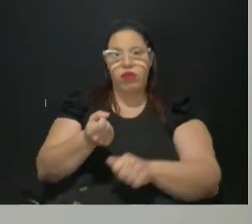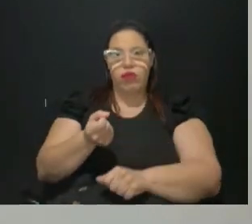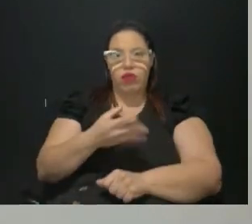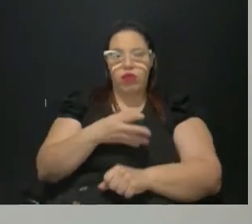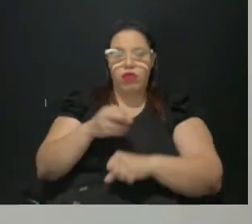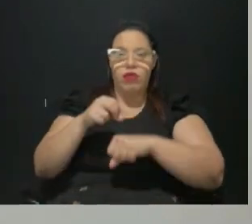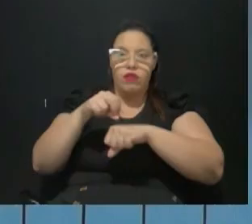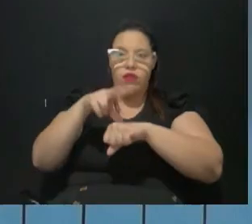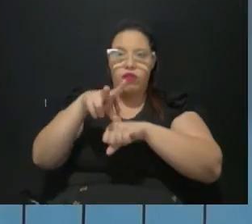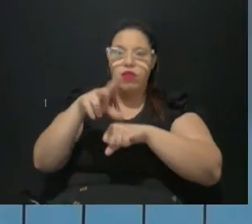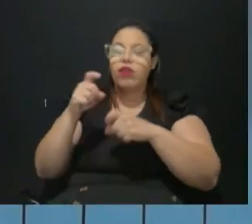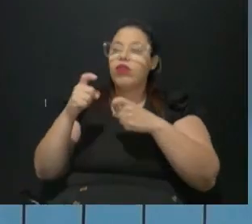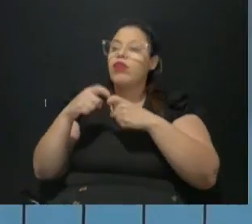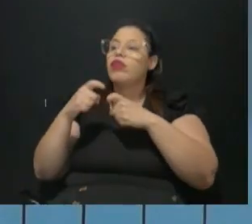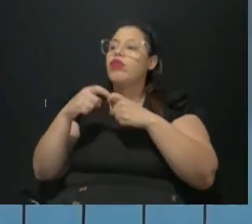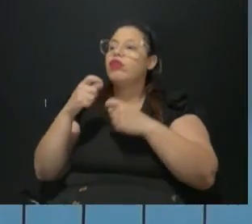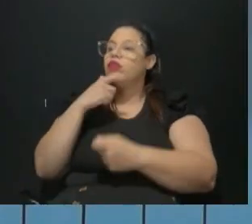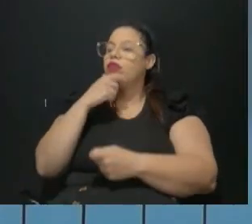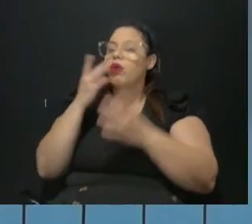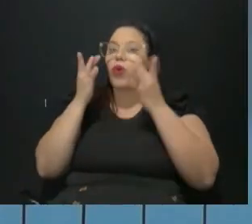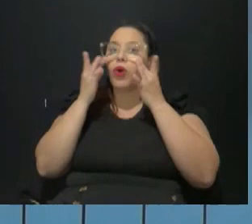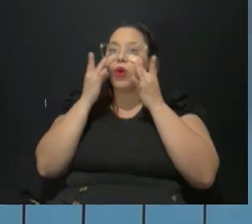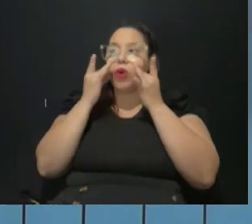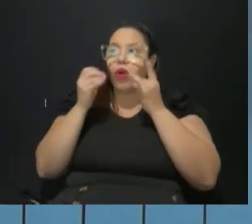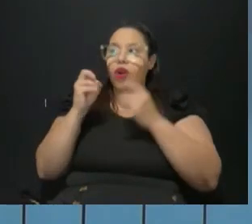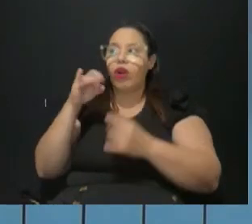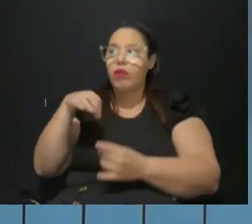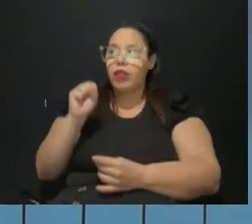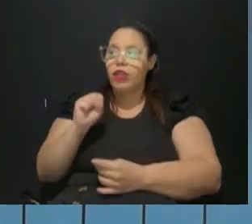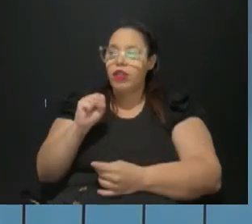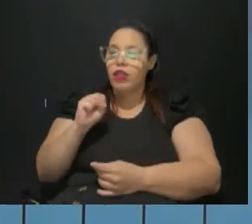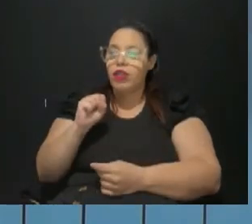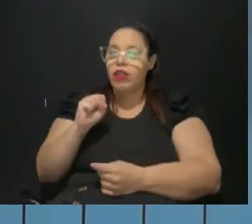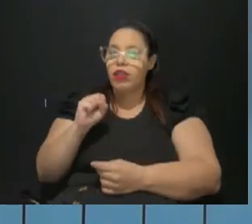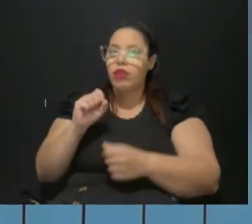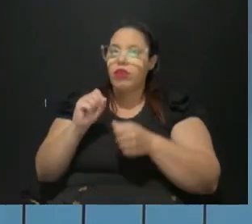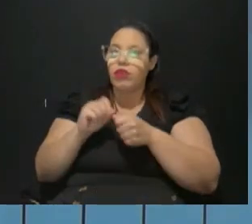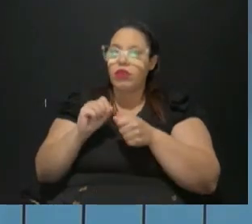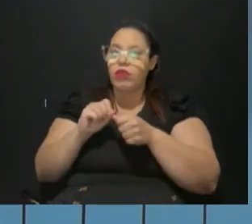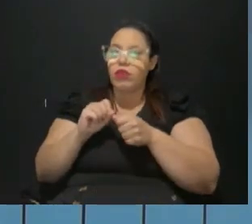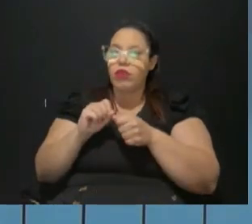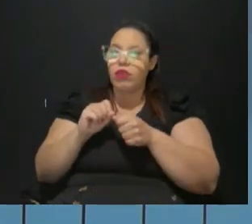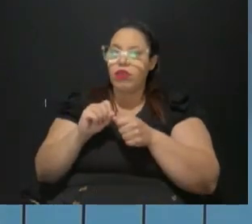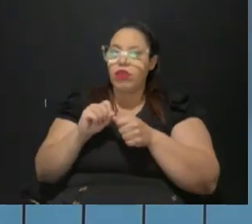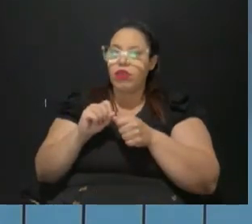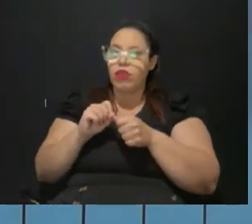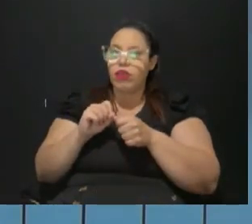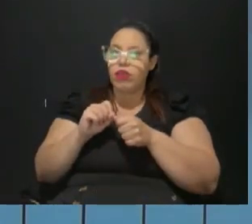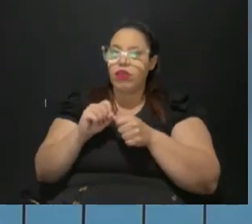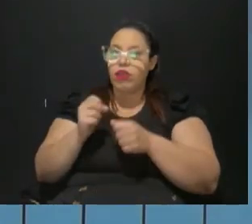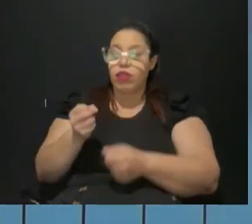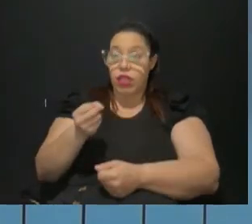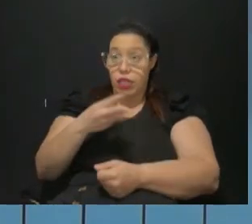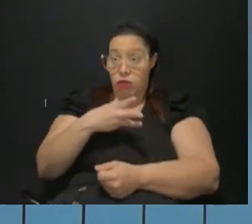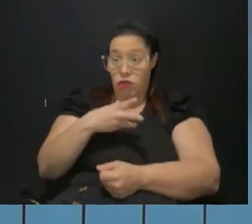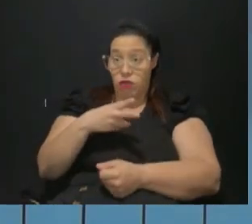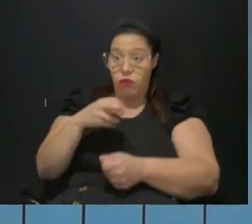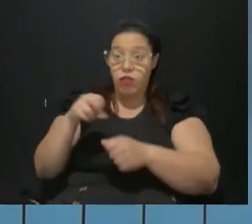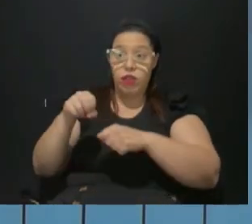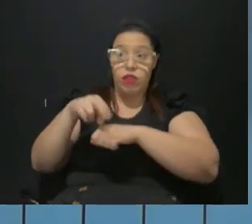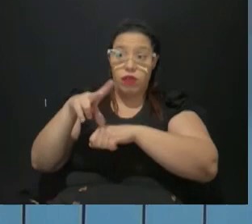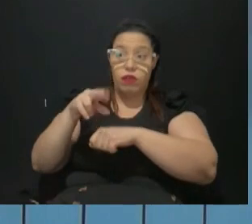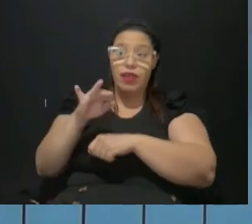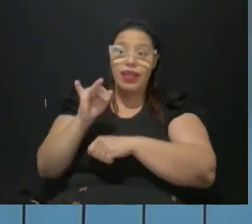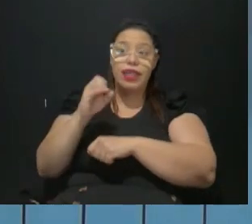vírus. Doutor, esse alerta aí da OMS foi feito por conta dessa nova variante, é